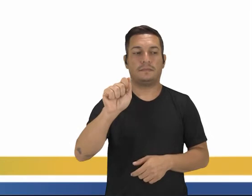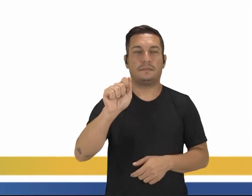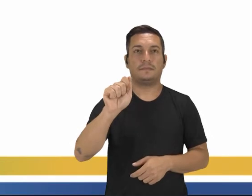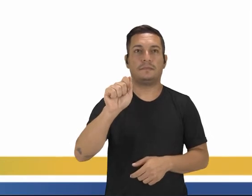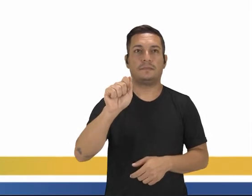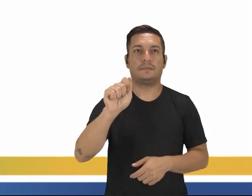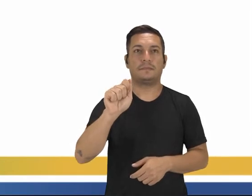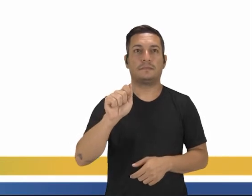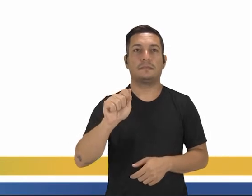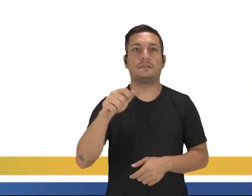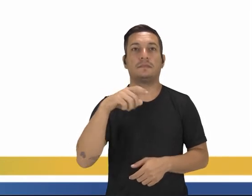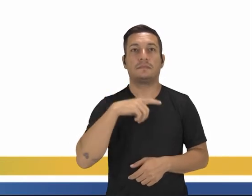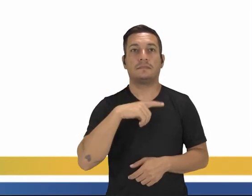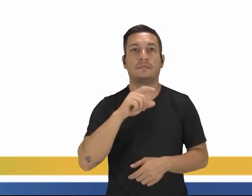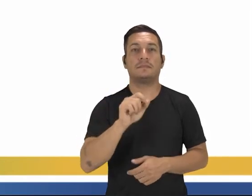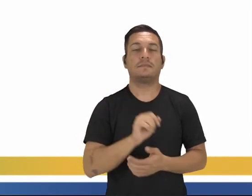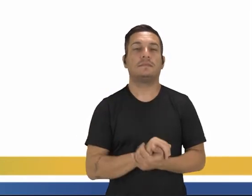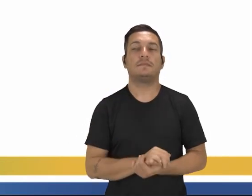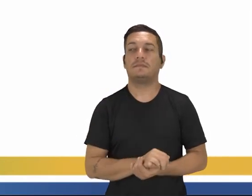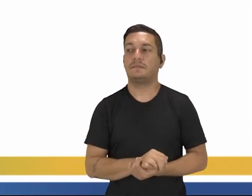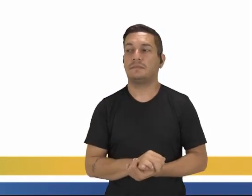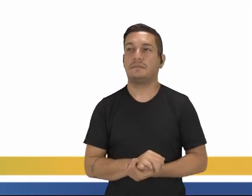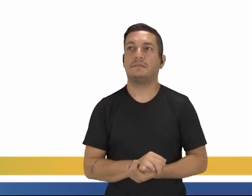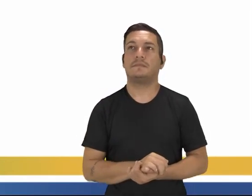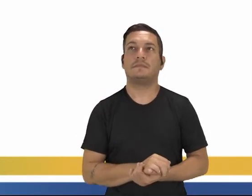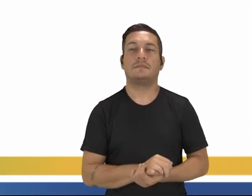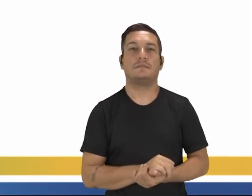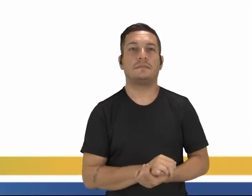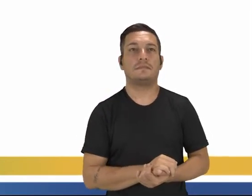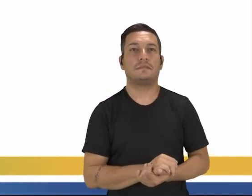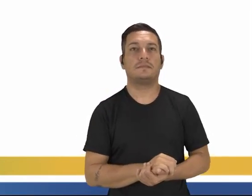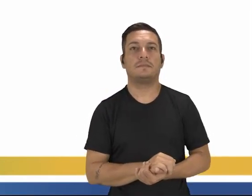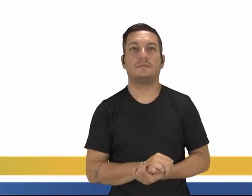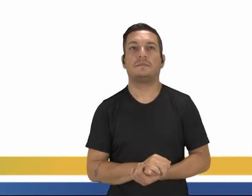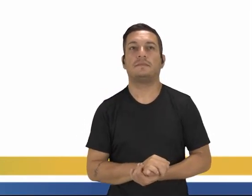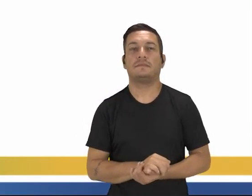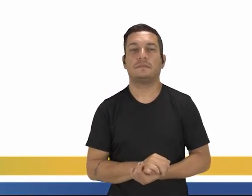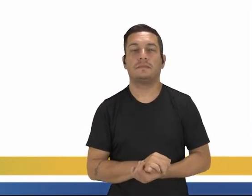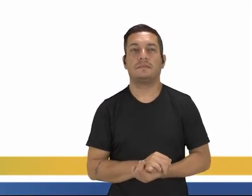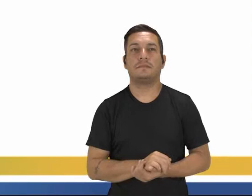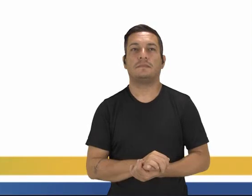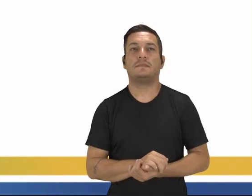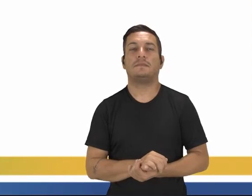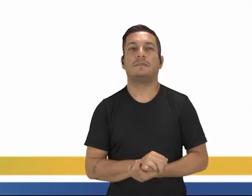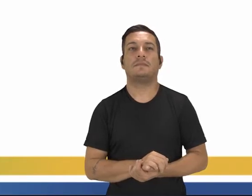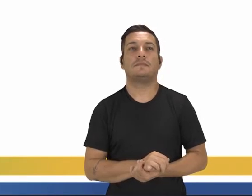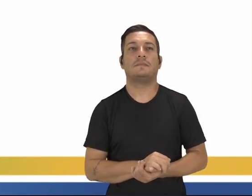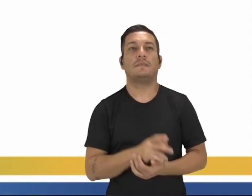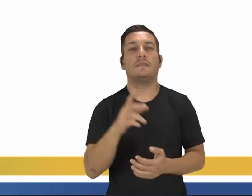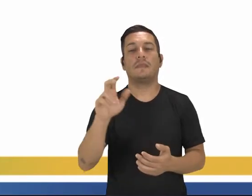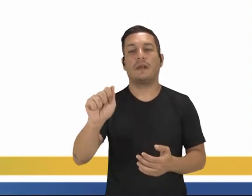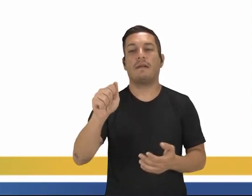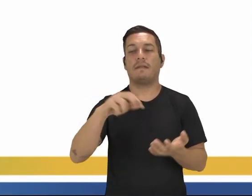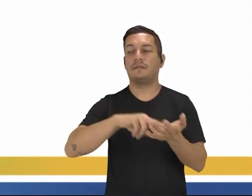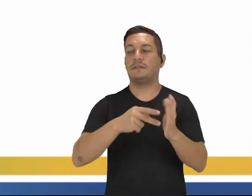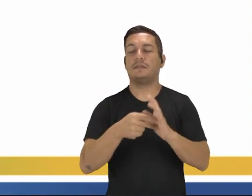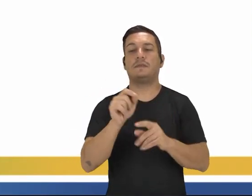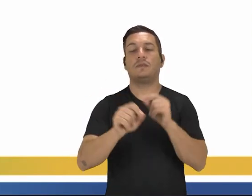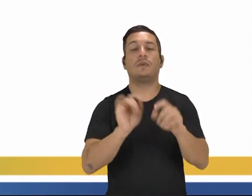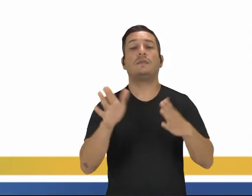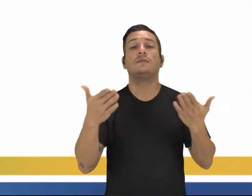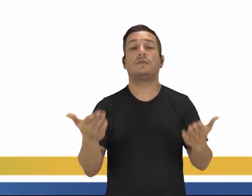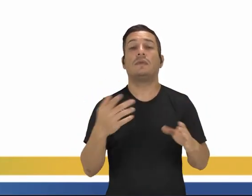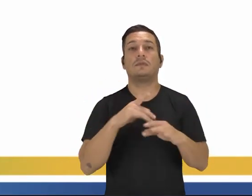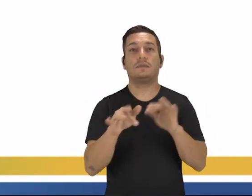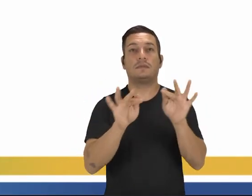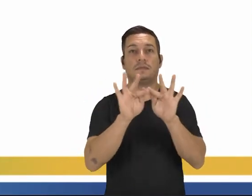Aunque tratemos de aparentar outra coisa, seguimos sendo lo que somos em nossa essência. Esse significado é de qual